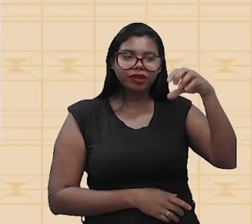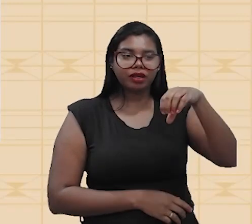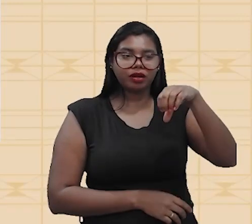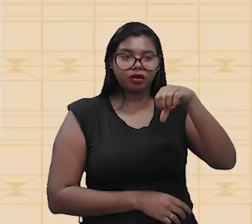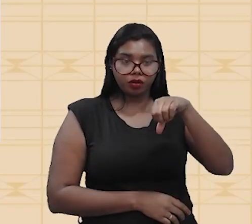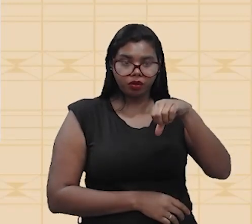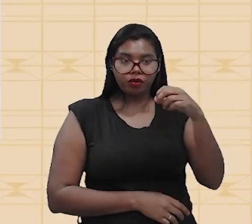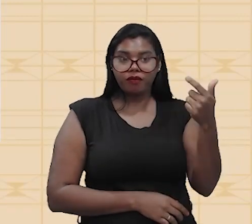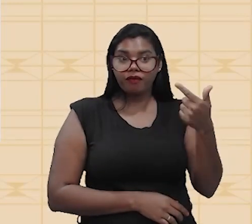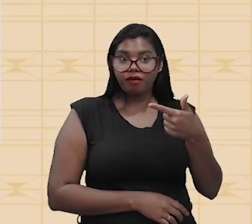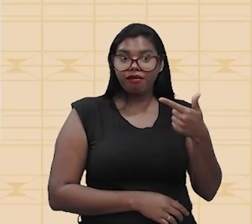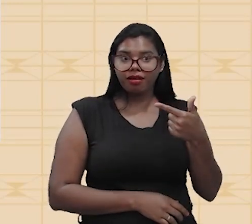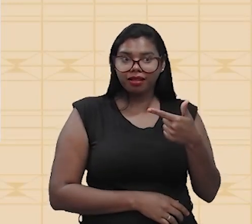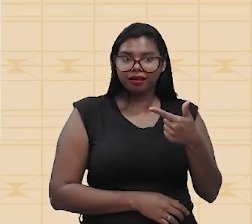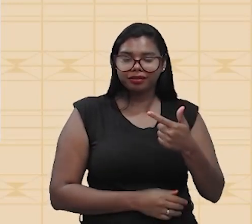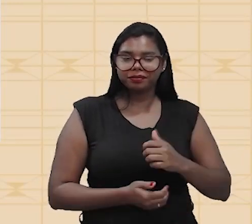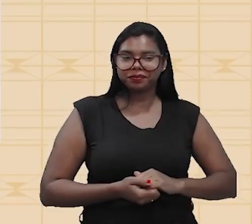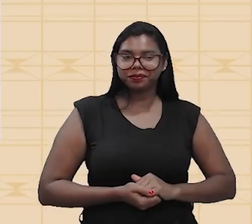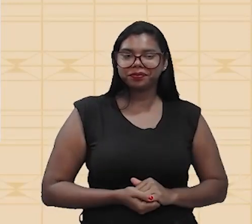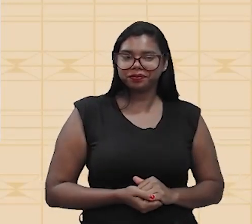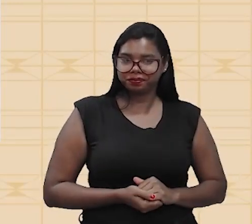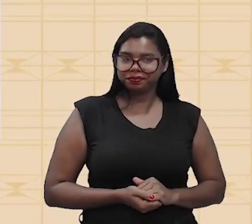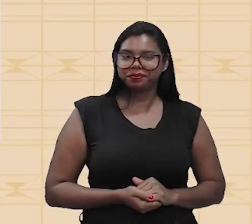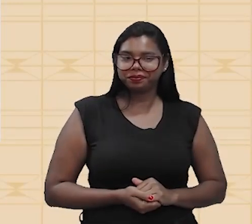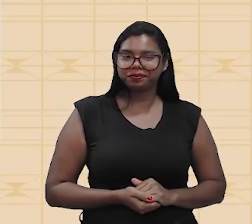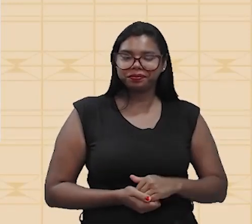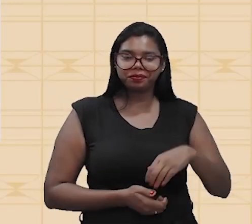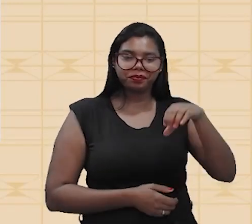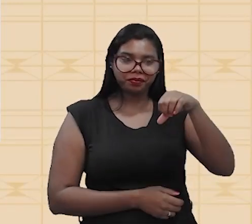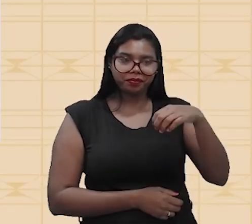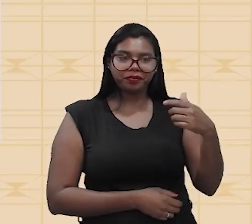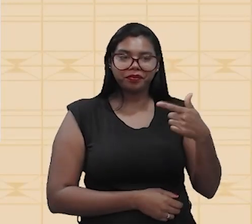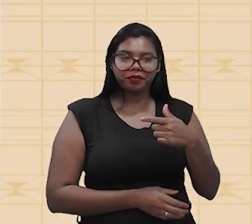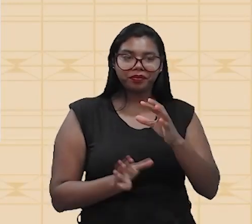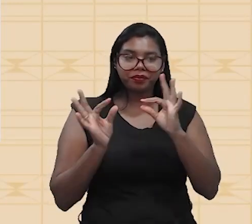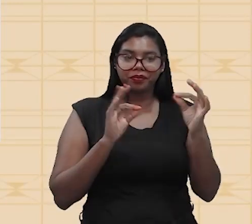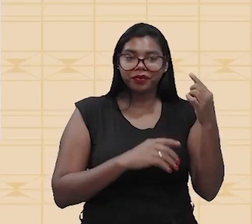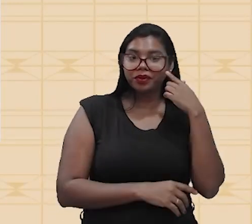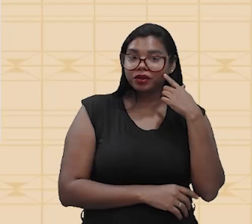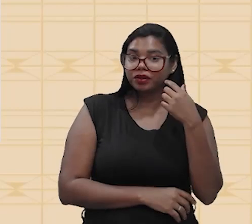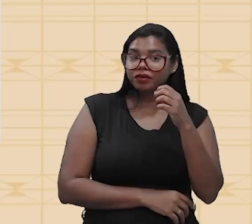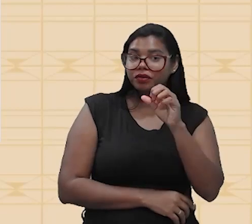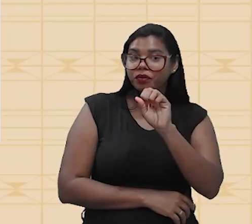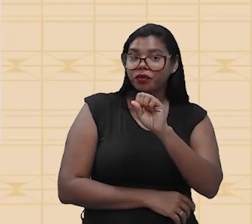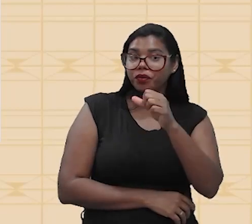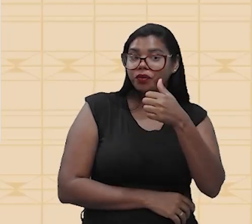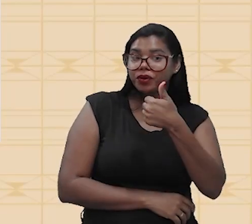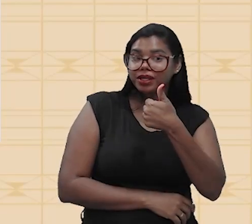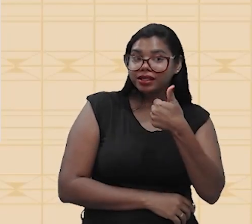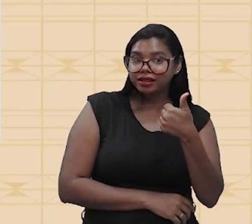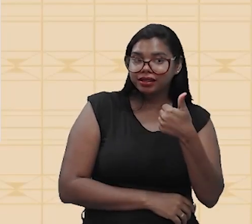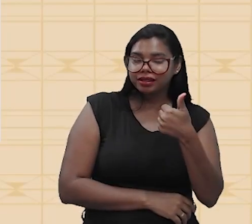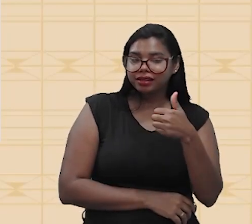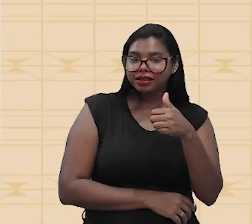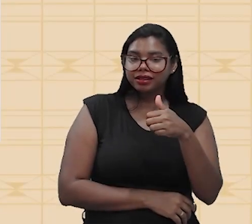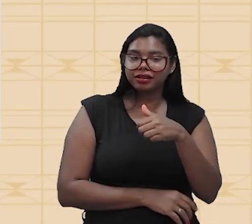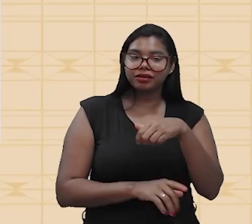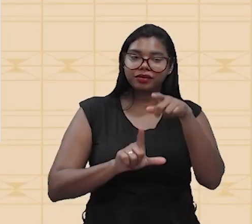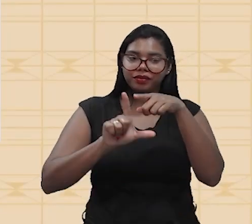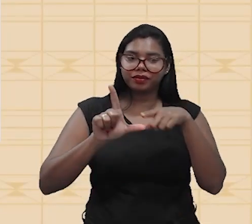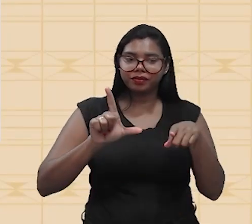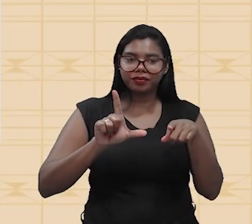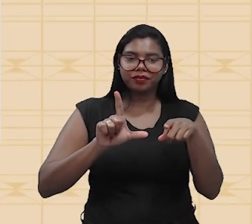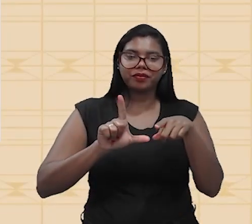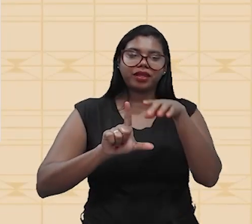quadrado? Muito bem, o 9 ao quadrado você já viu que é igual a 81, não é verdade? Então, YV vai ser menos